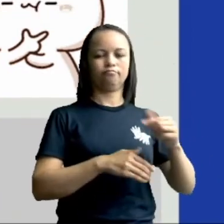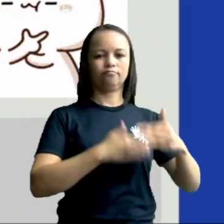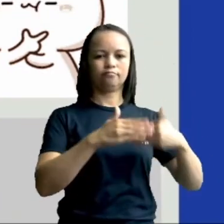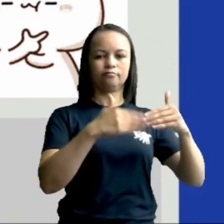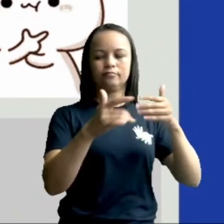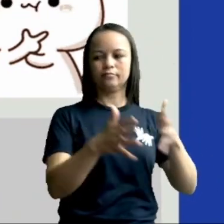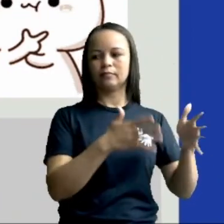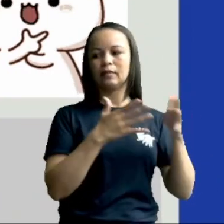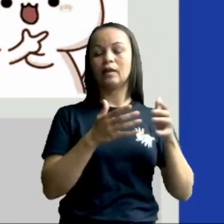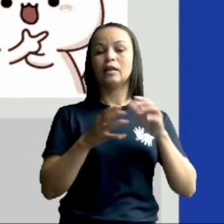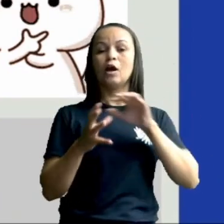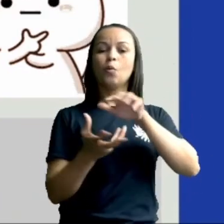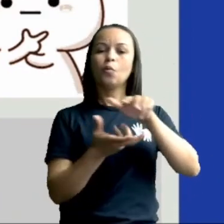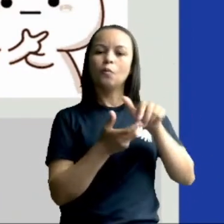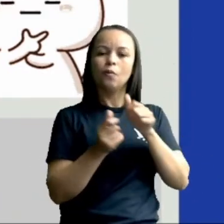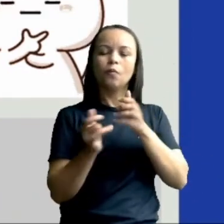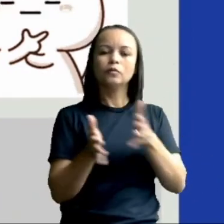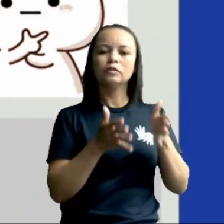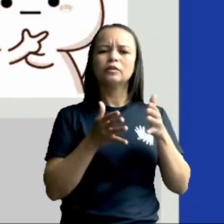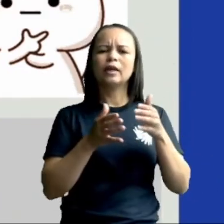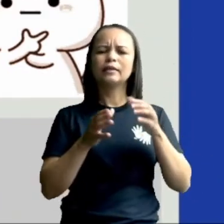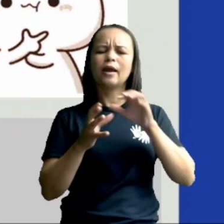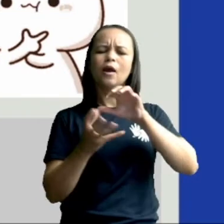recursos naturais do que a Terra tem para oferecer.